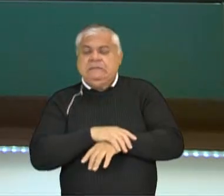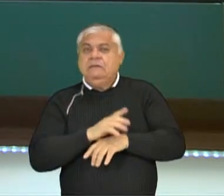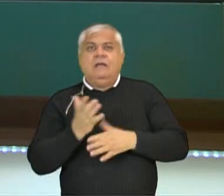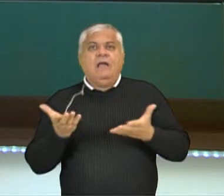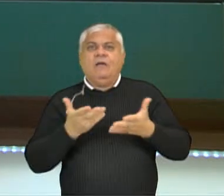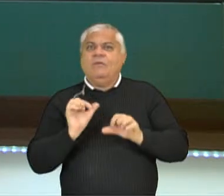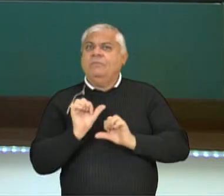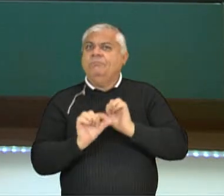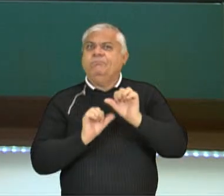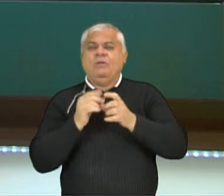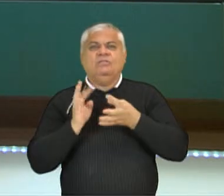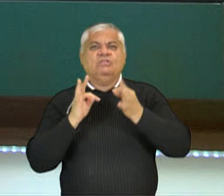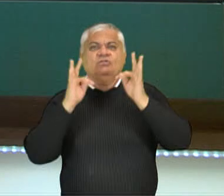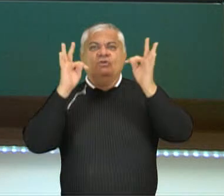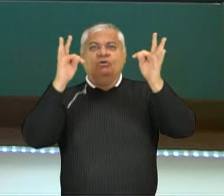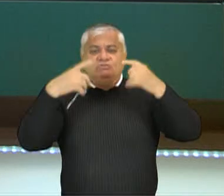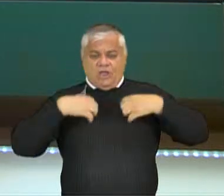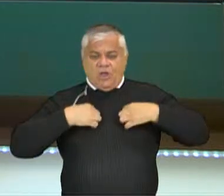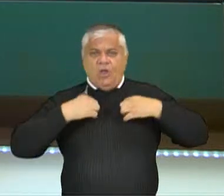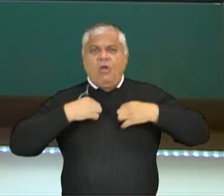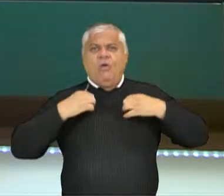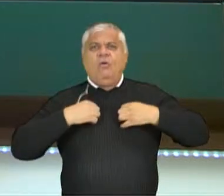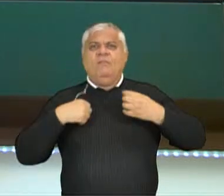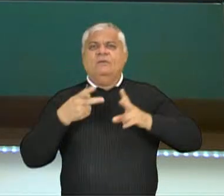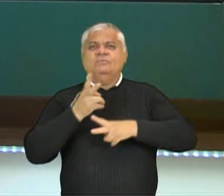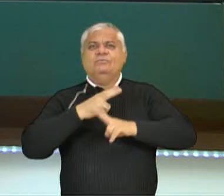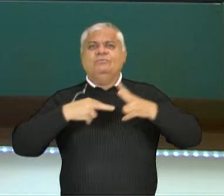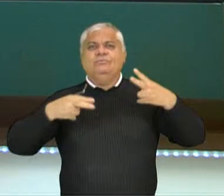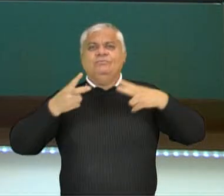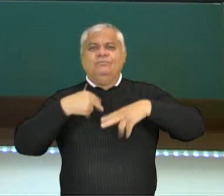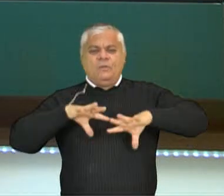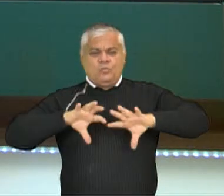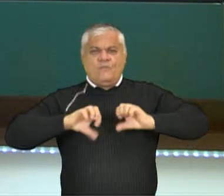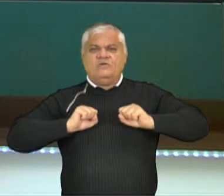dia é uma tecnologia que quase ventila a roupa, né? Ela seca bem